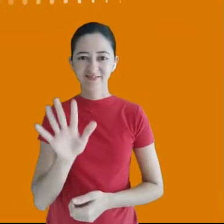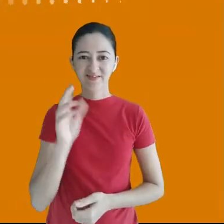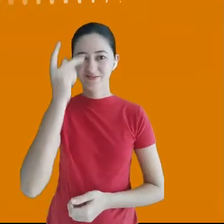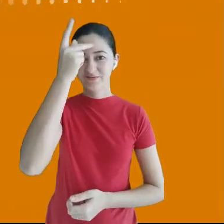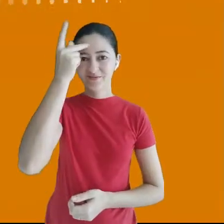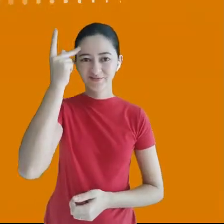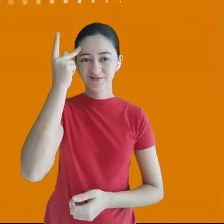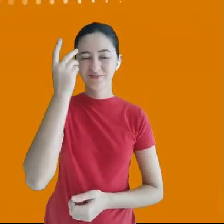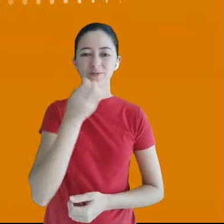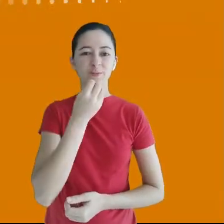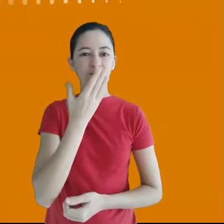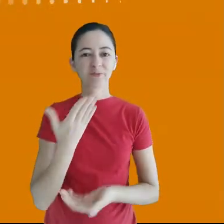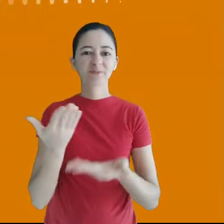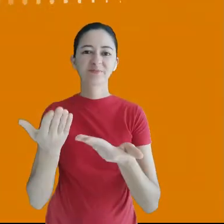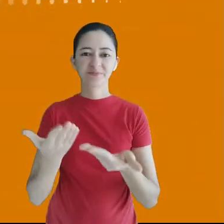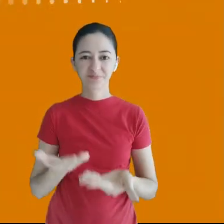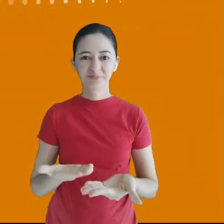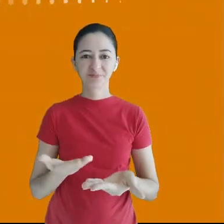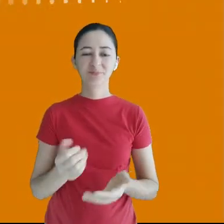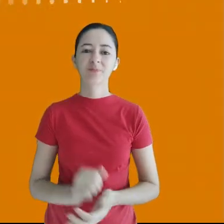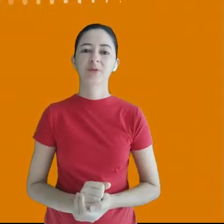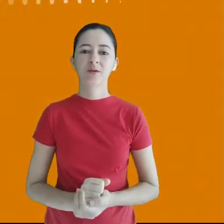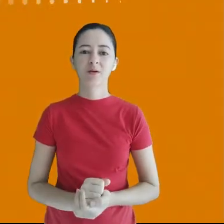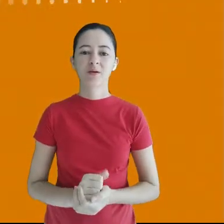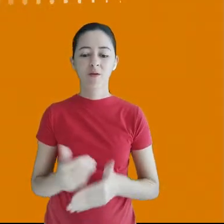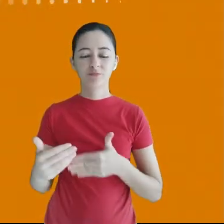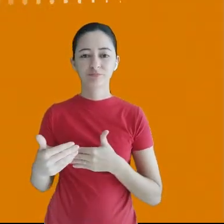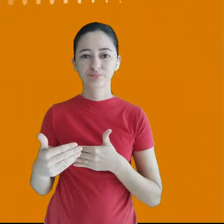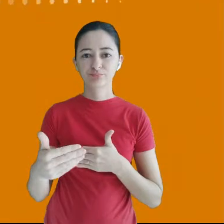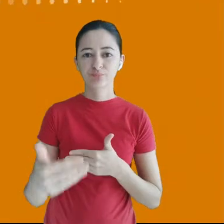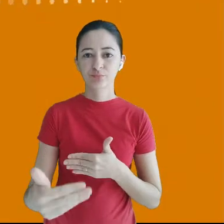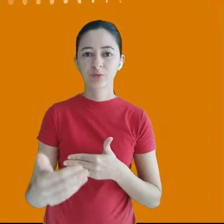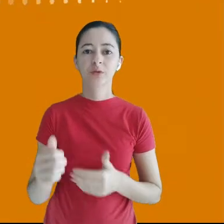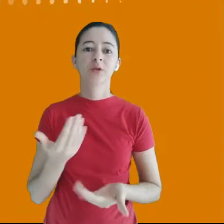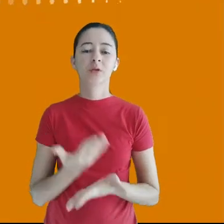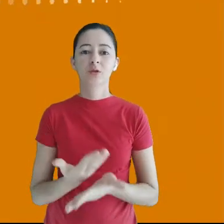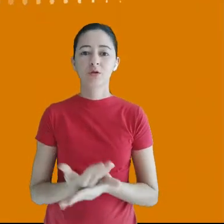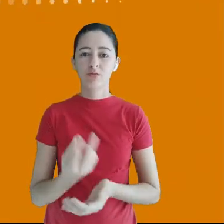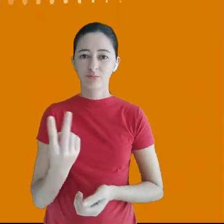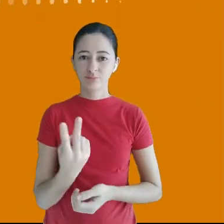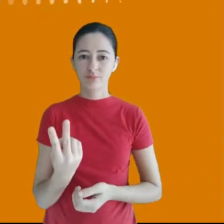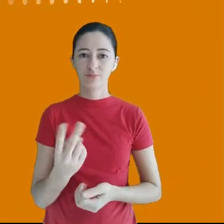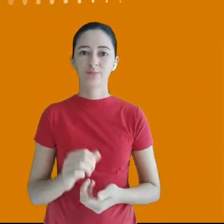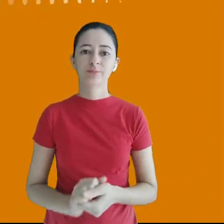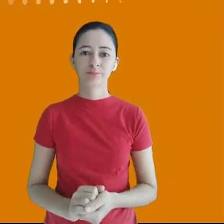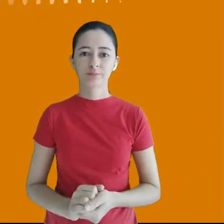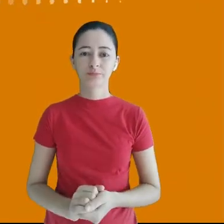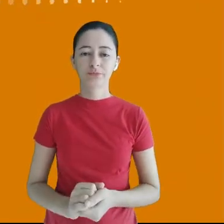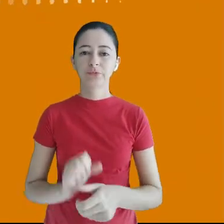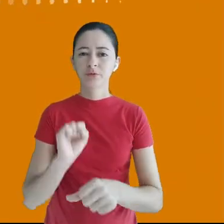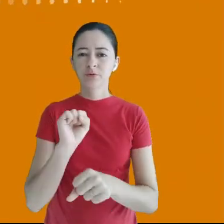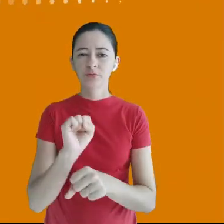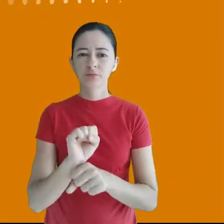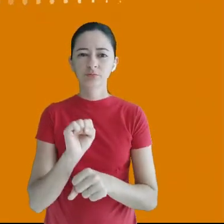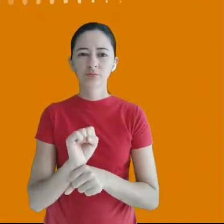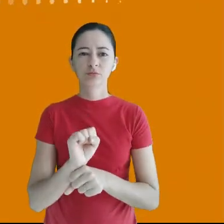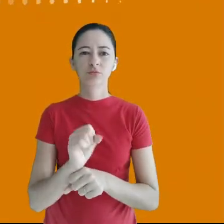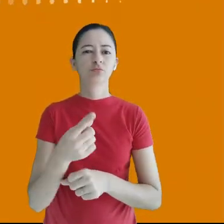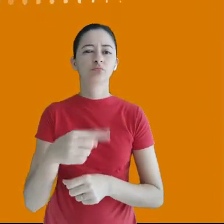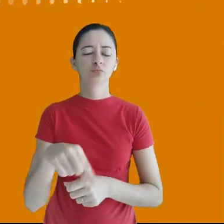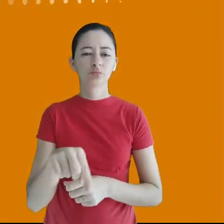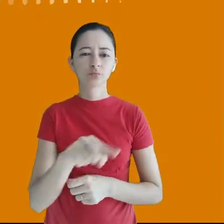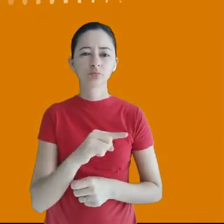Fala galera! Sejam todos bem-vindos à continuação da nossa aula 2. Espero